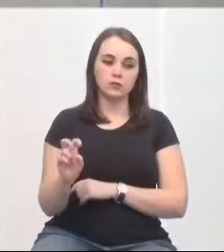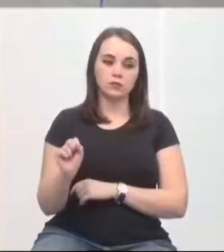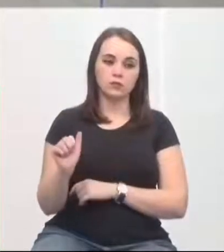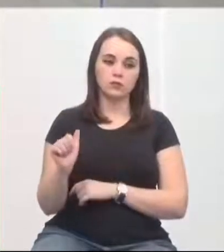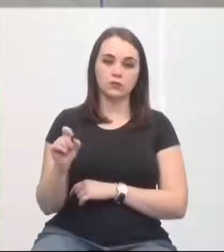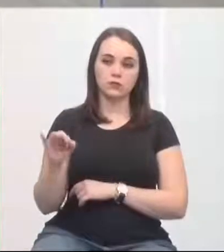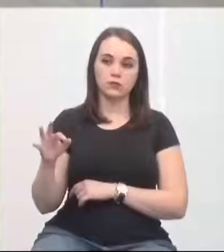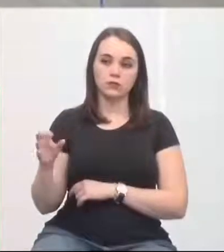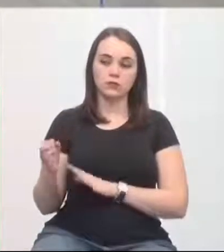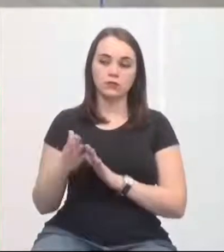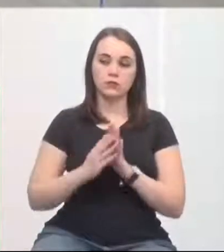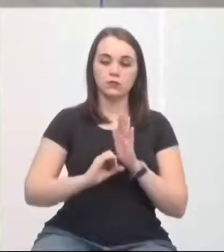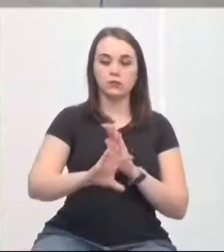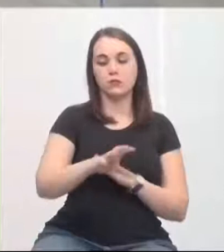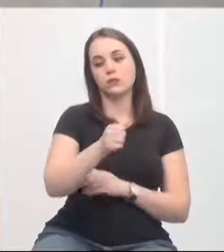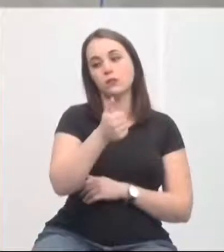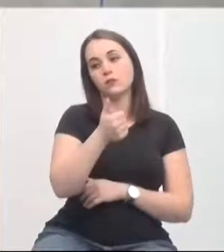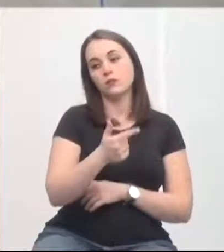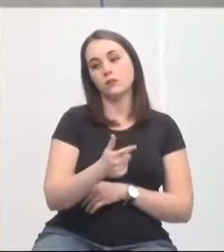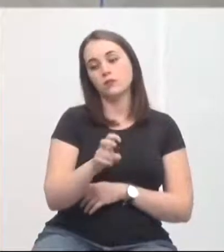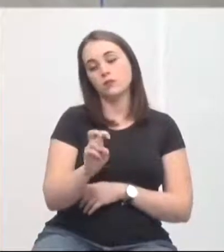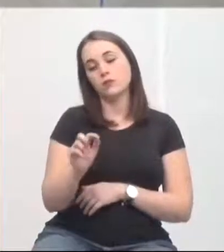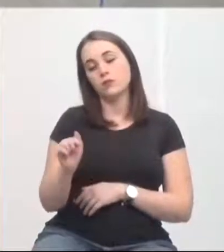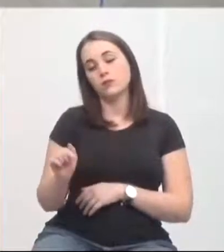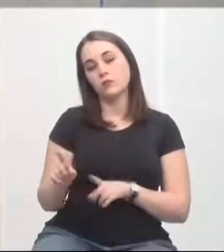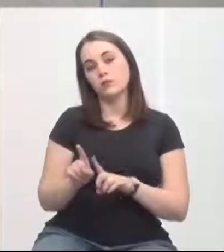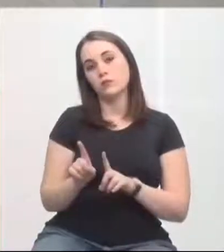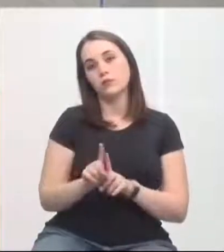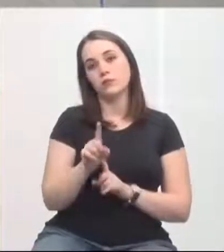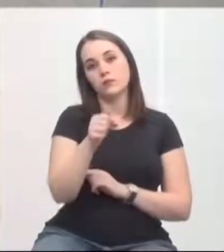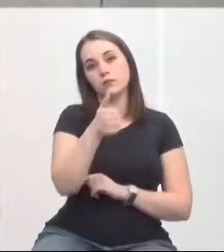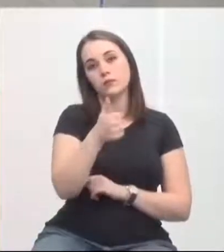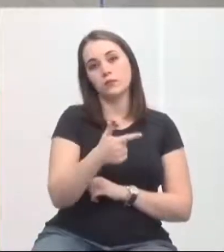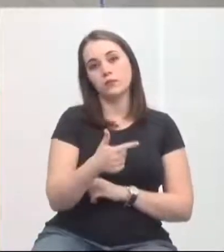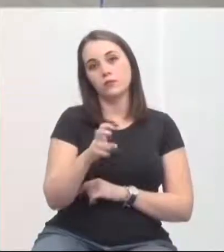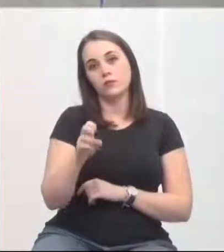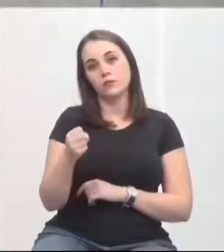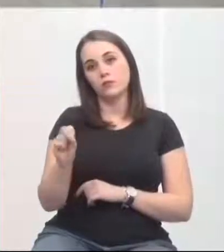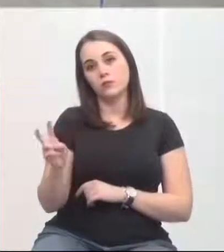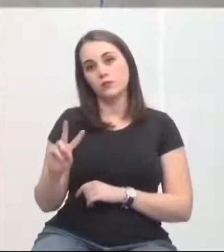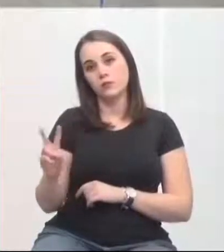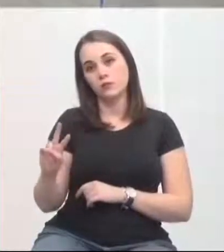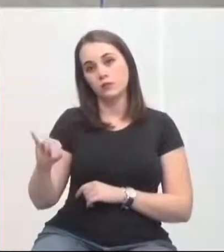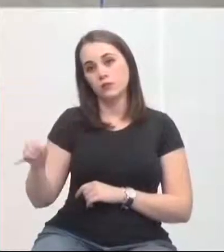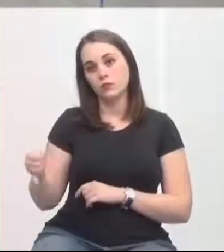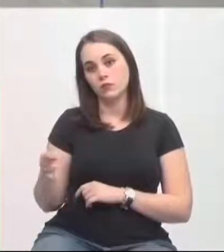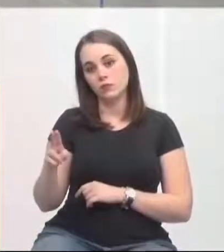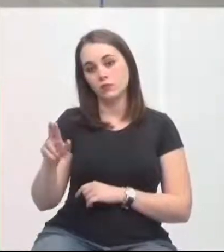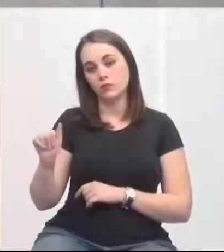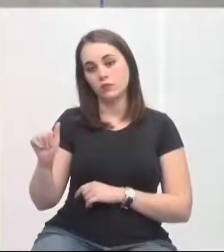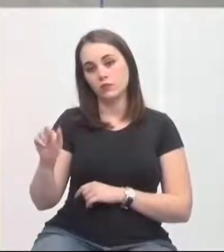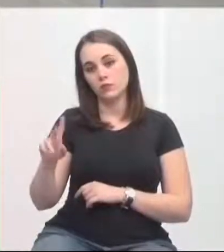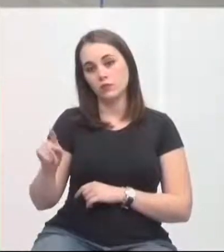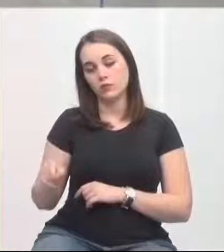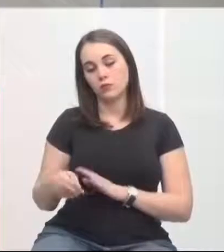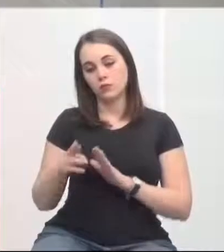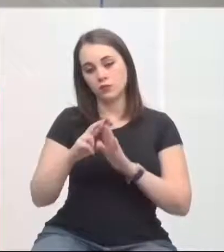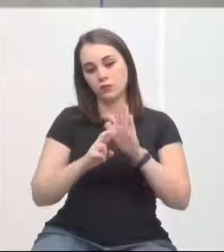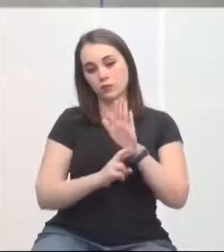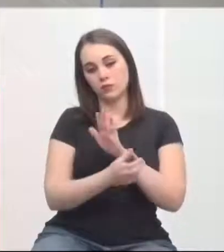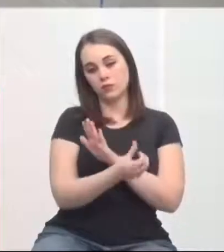Lima. Indicações 1257 e 1258/2021, de autoria do vereador Juarez de Jesus.